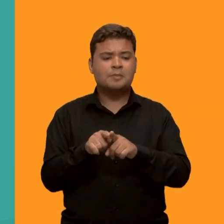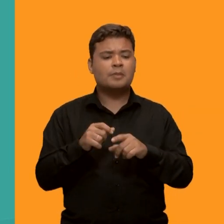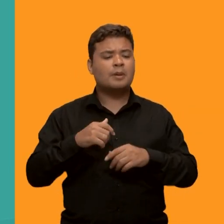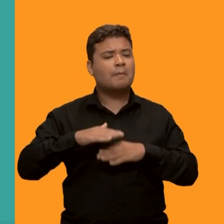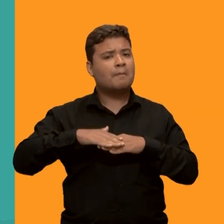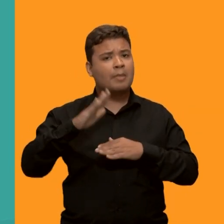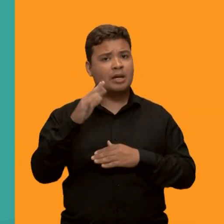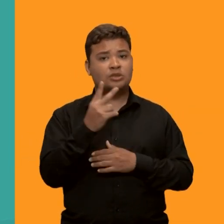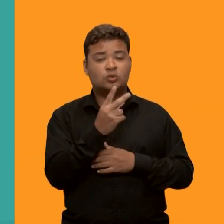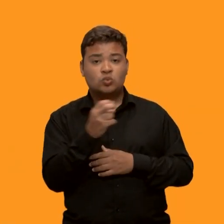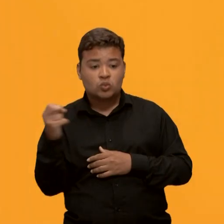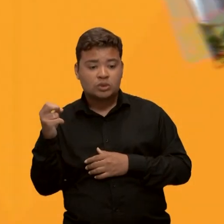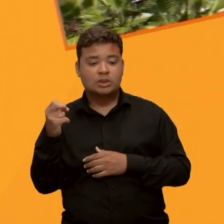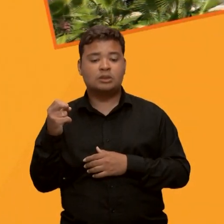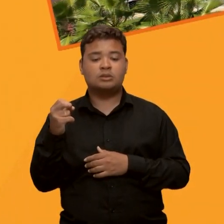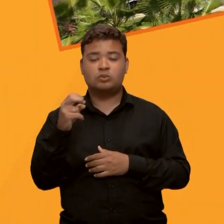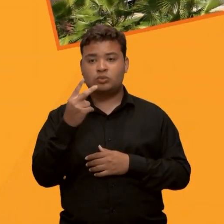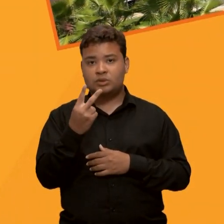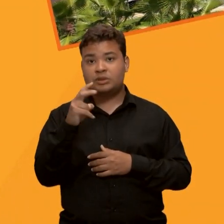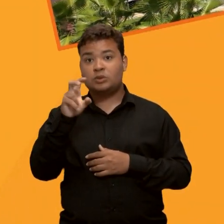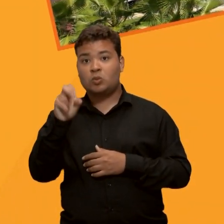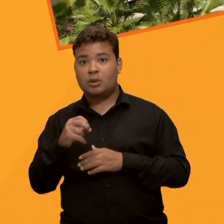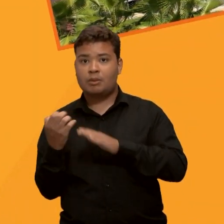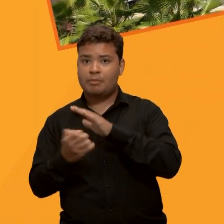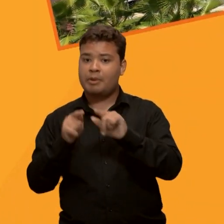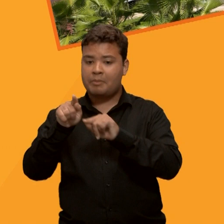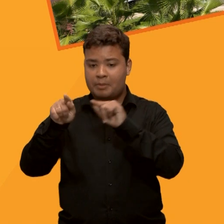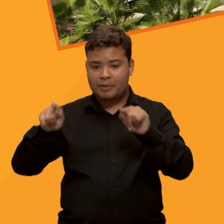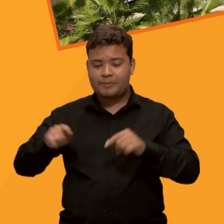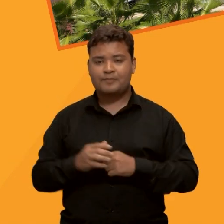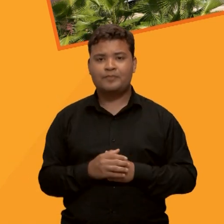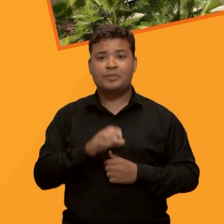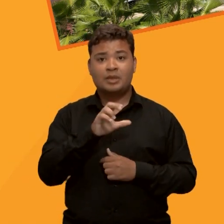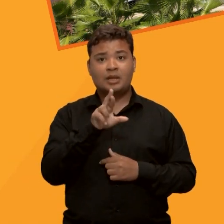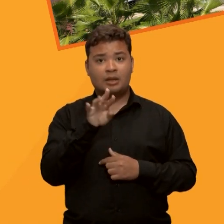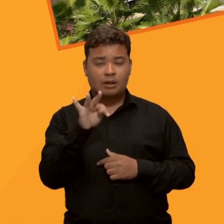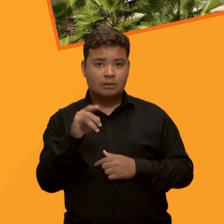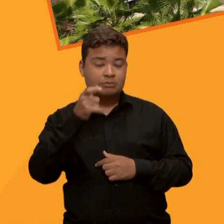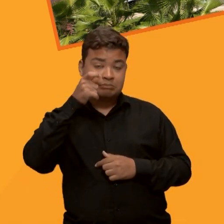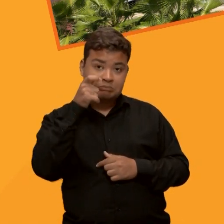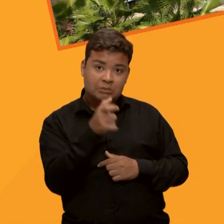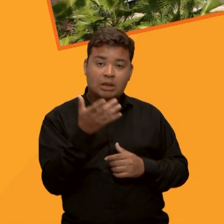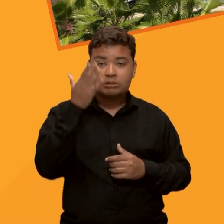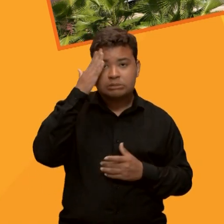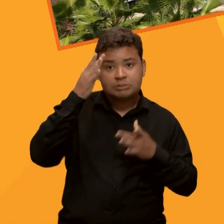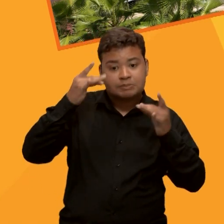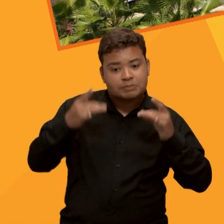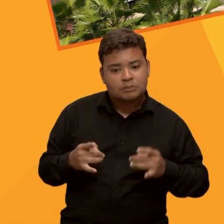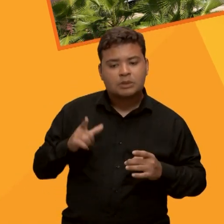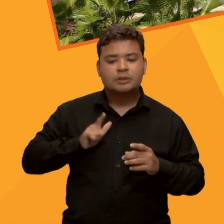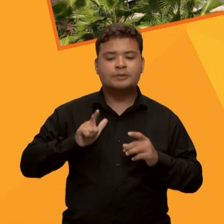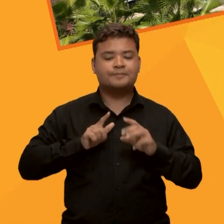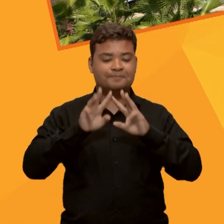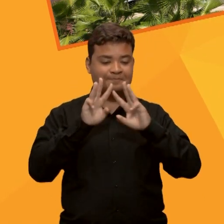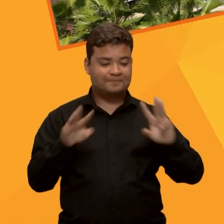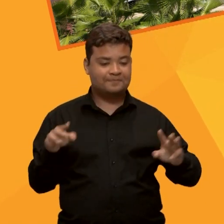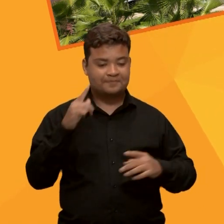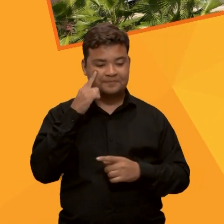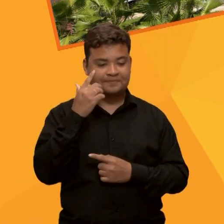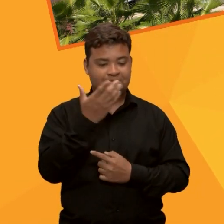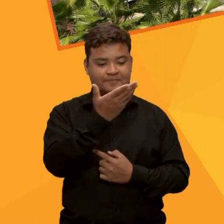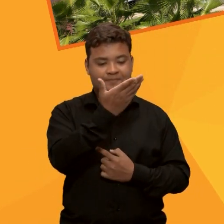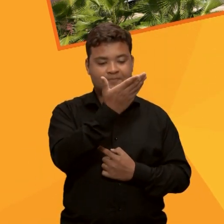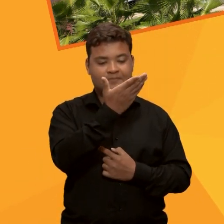250 empresas se interessou pelo crp e deseja saber mais acesse crti